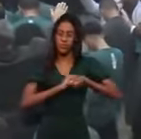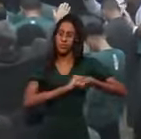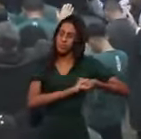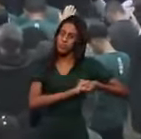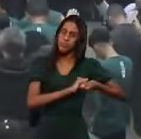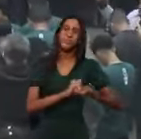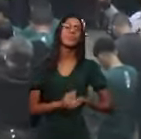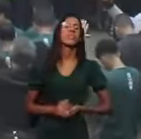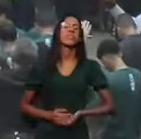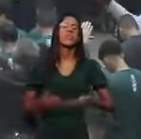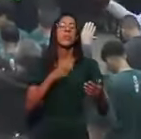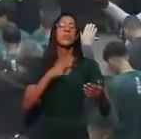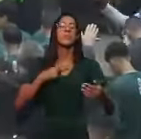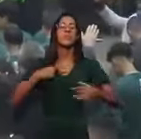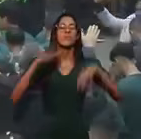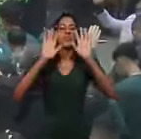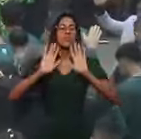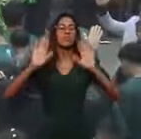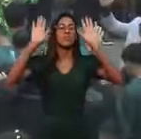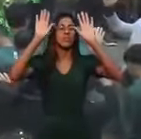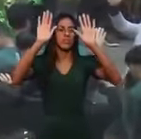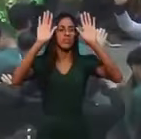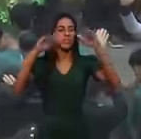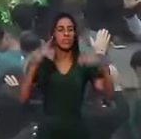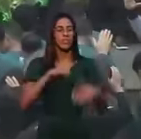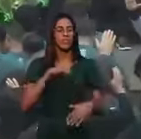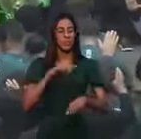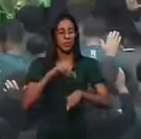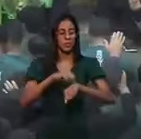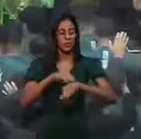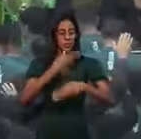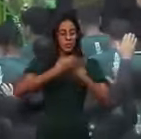vão estender as mãos. Vamos criar um momento de comunhão agora.